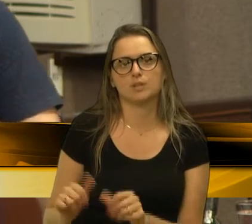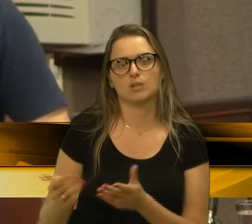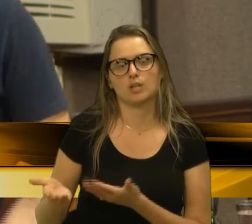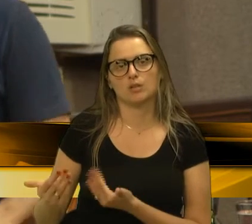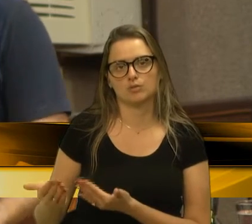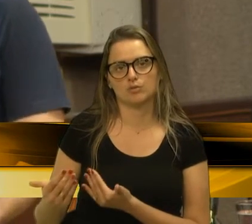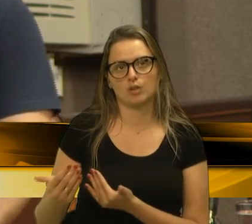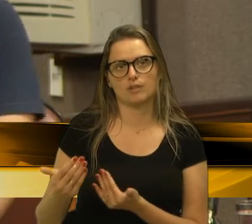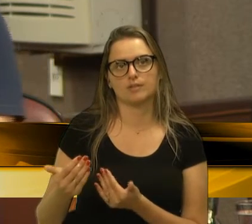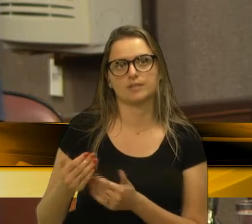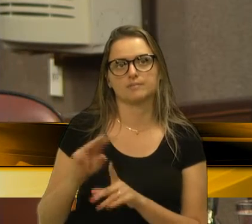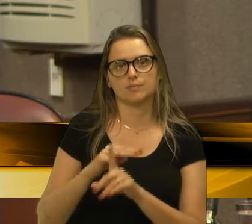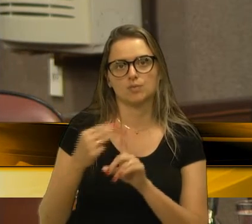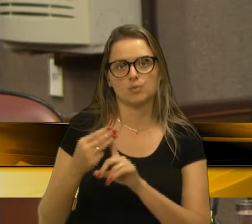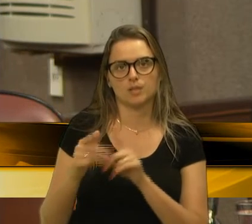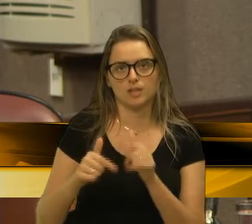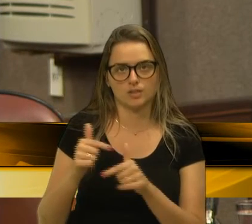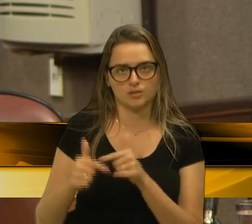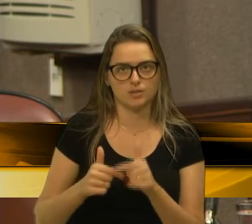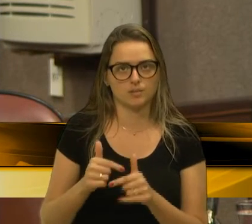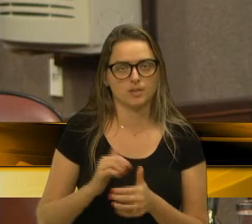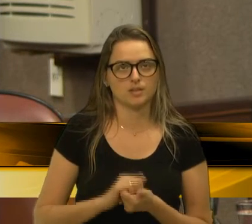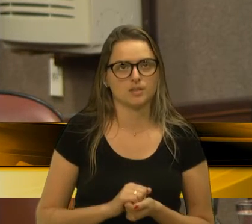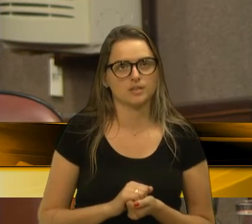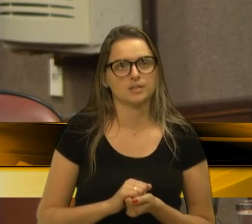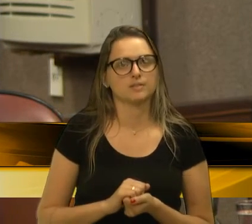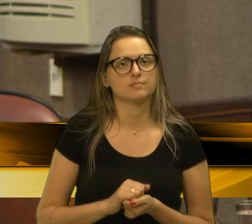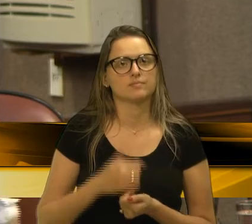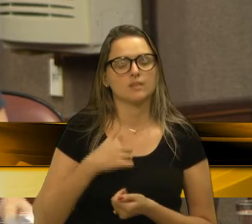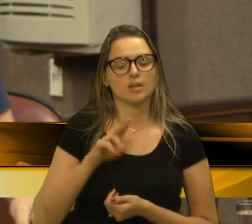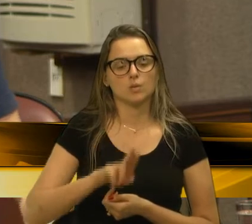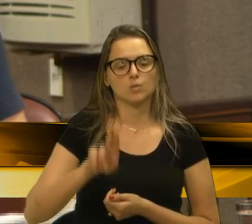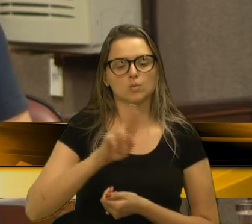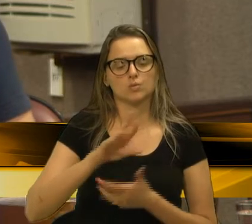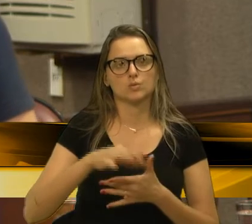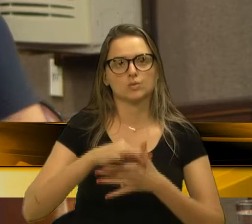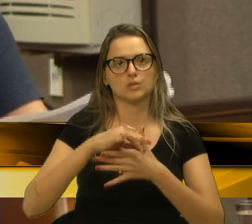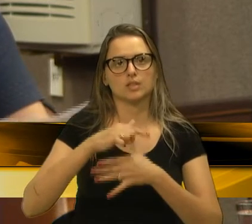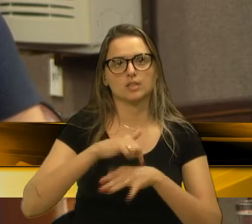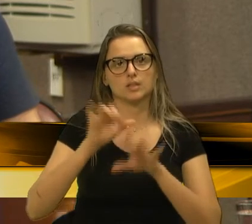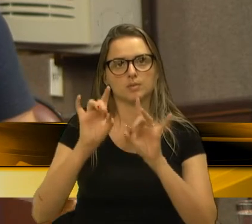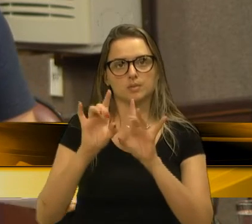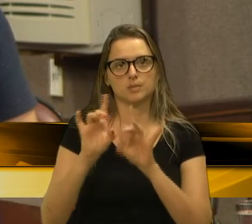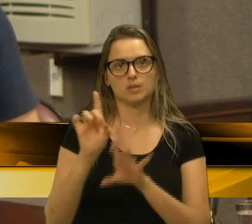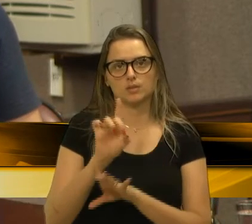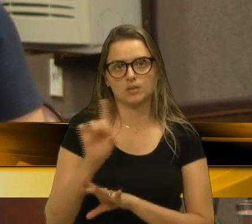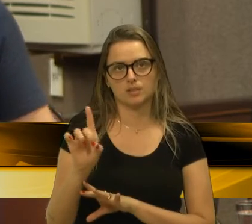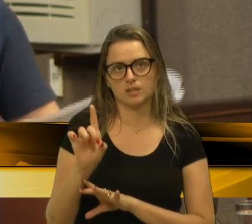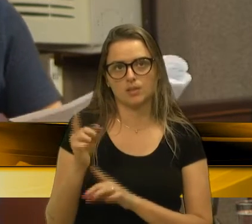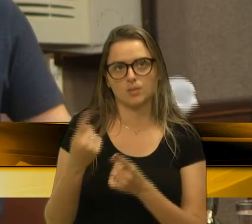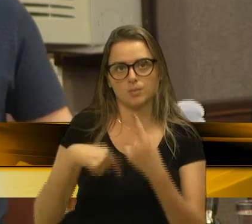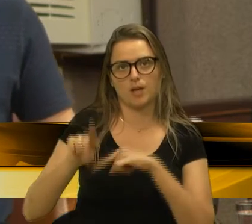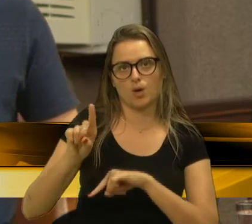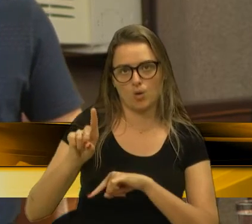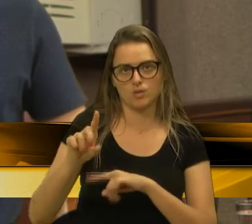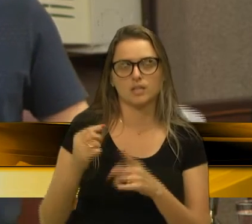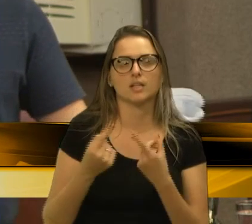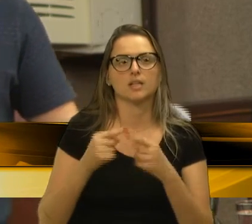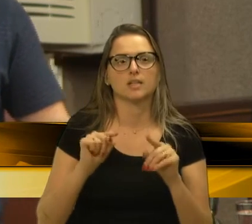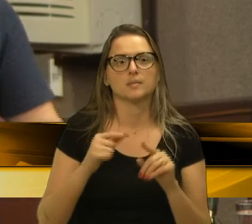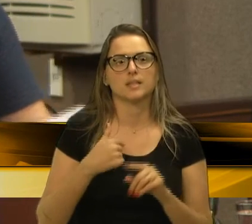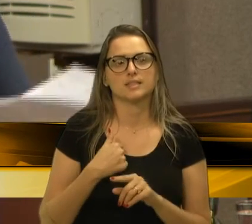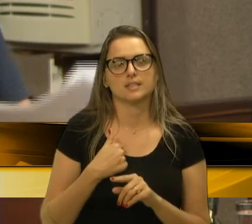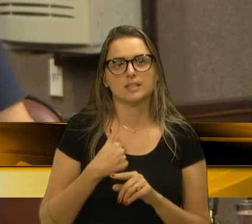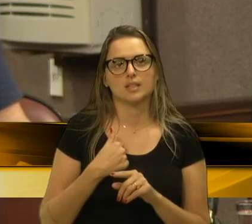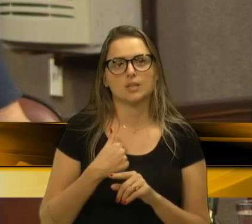mercado de trabalho. Agora, eu utilizei essa declaração de líder, vereadora Paula Iores, não para contrapor a senhora, viu, mas eu só aproveitei porque eu